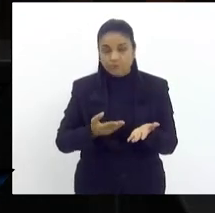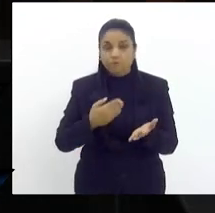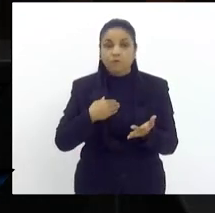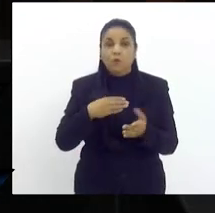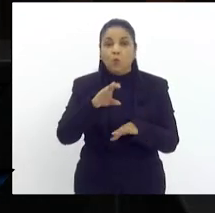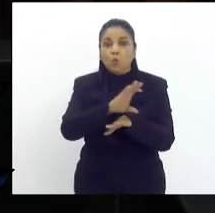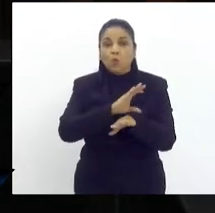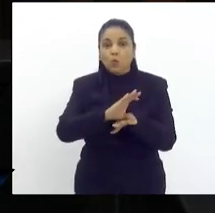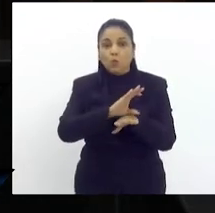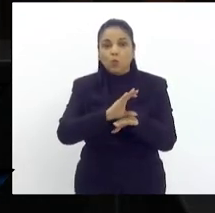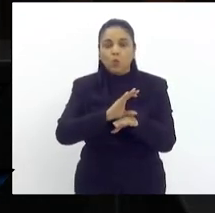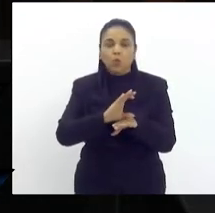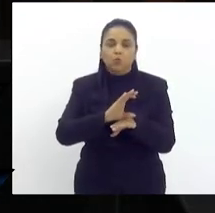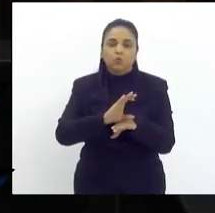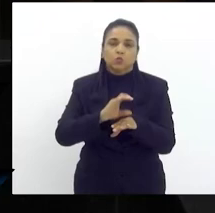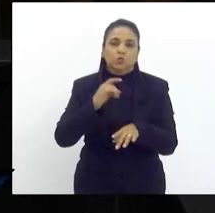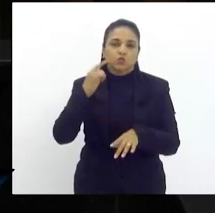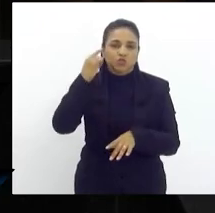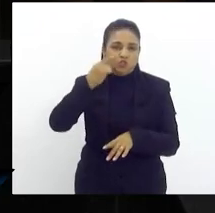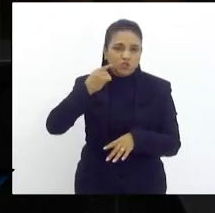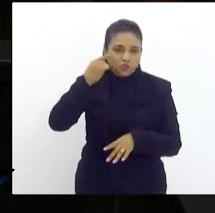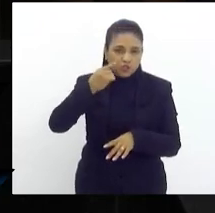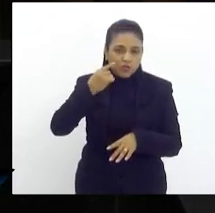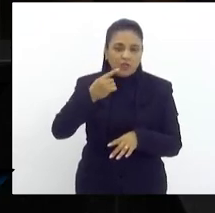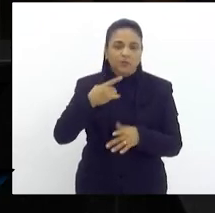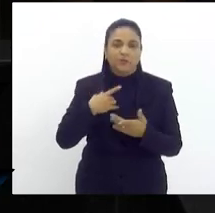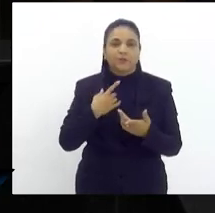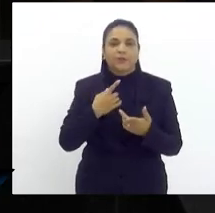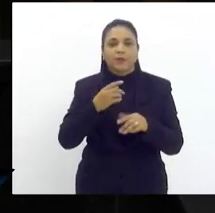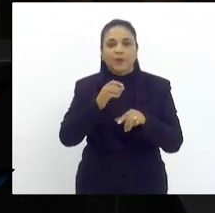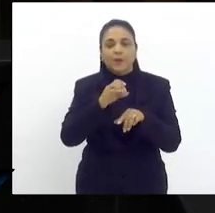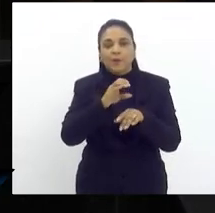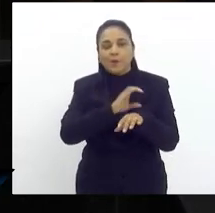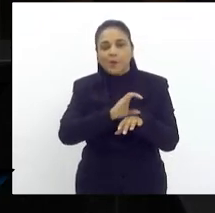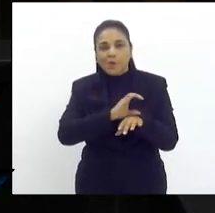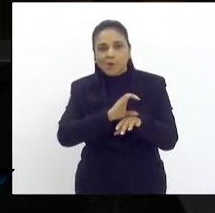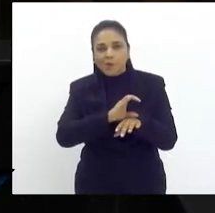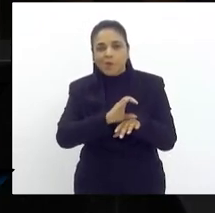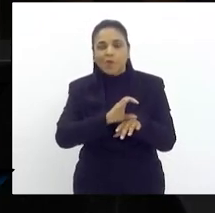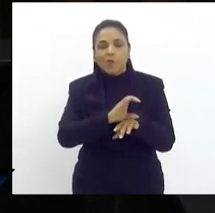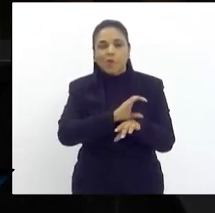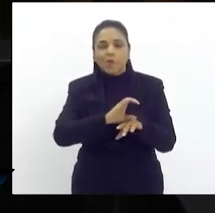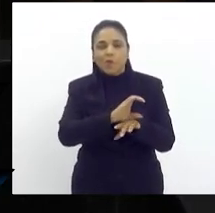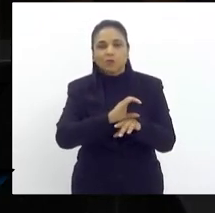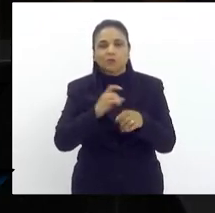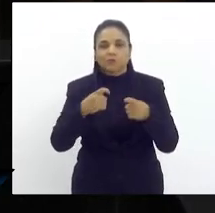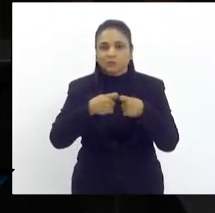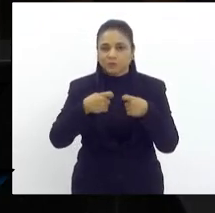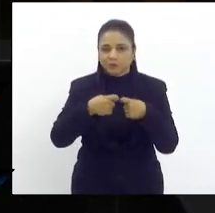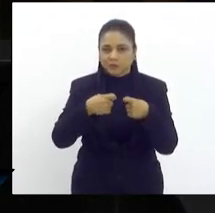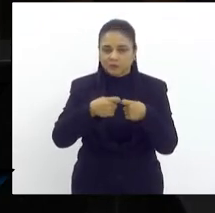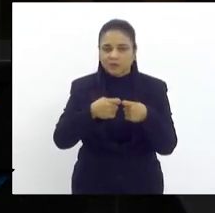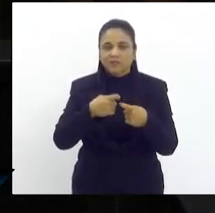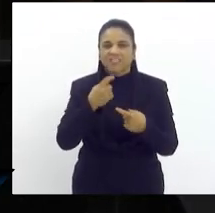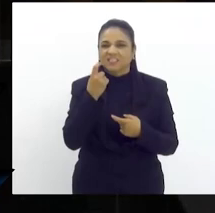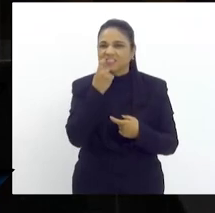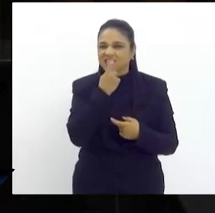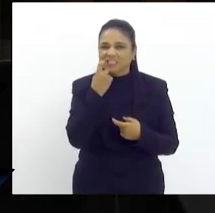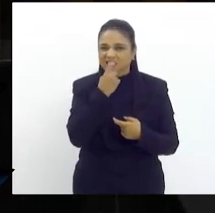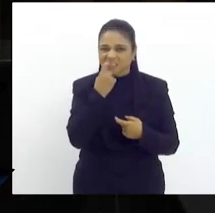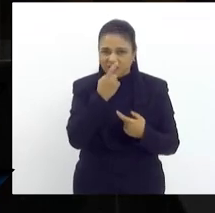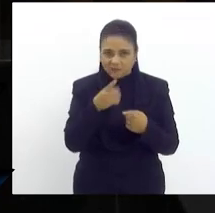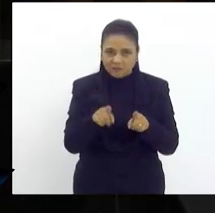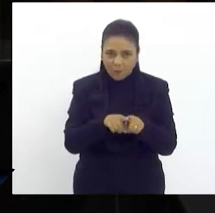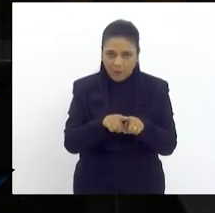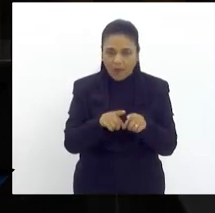os cursos de Direito de odontologia e de medicina ficaram inviáveis E